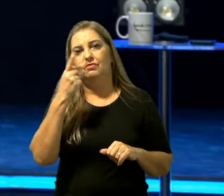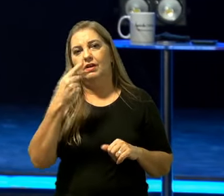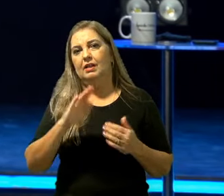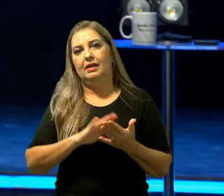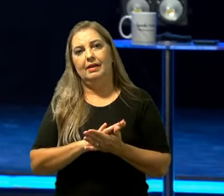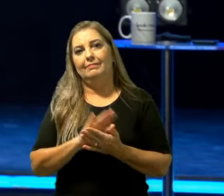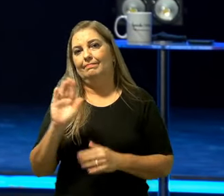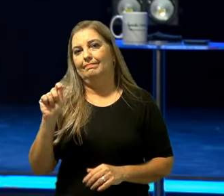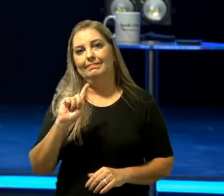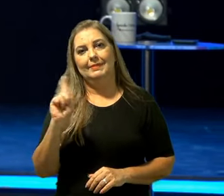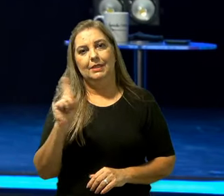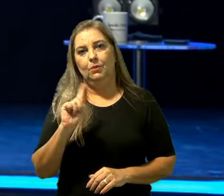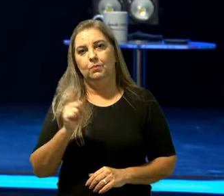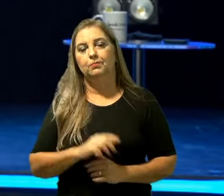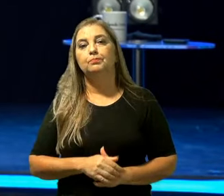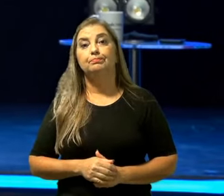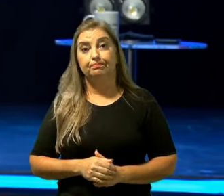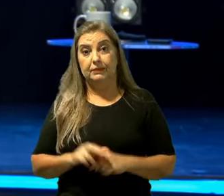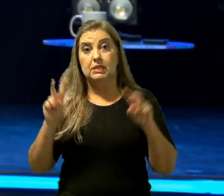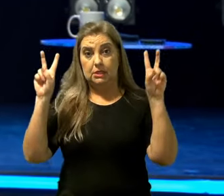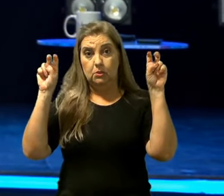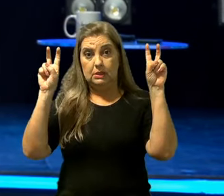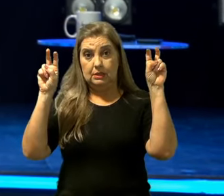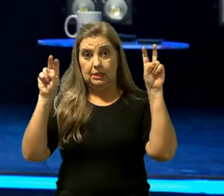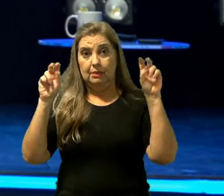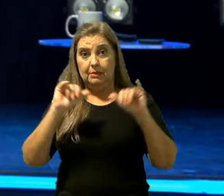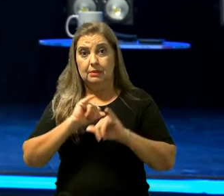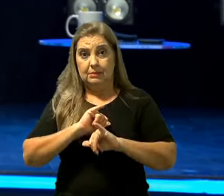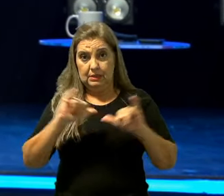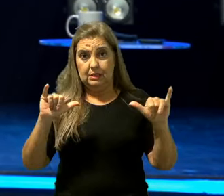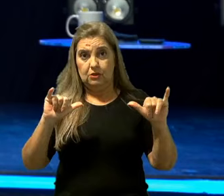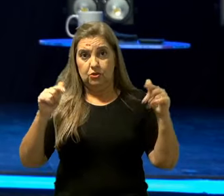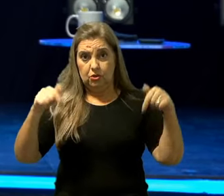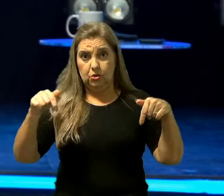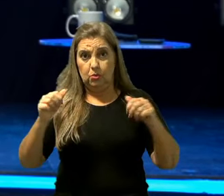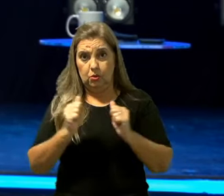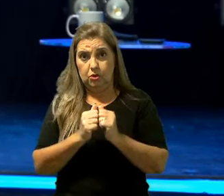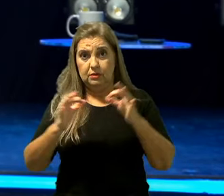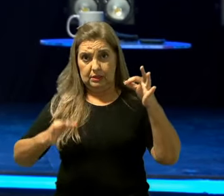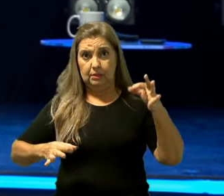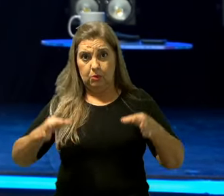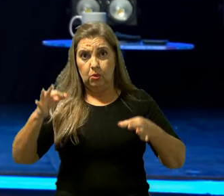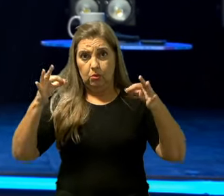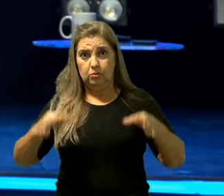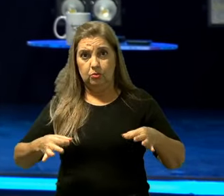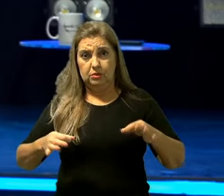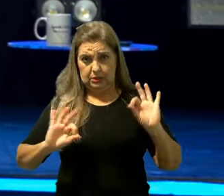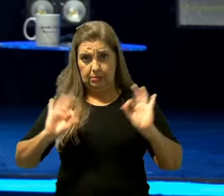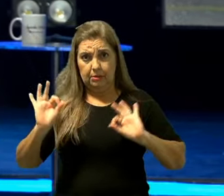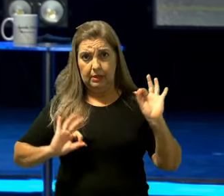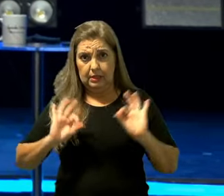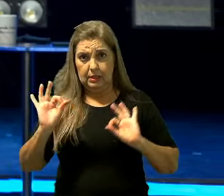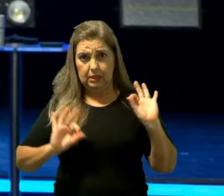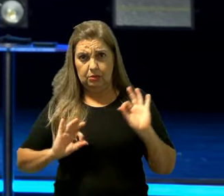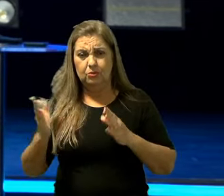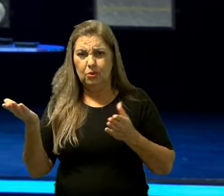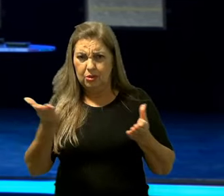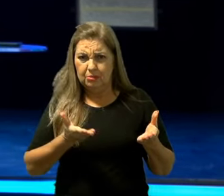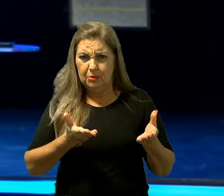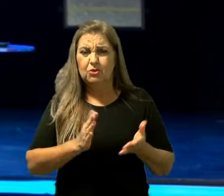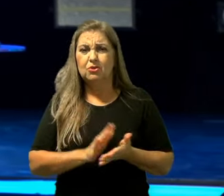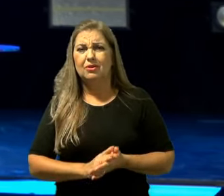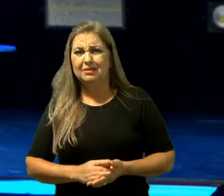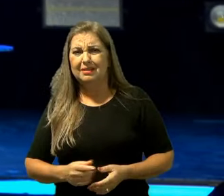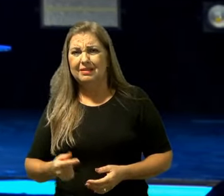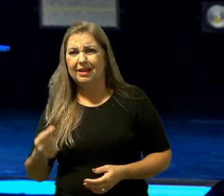não? E esse é o tema da mensagem que eu quero pregar hoje junto com você. Você está pronto? Você está preparado? Então, enquanto o pessoal está tentando